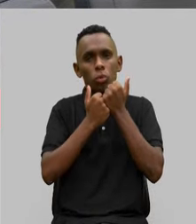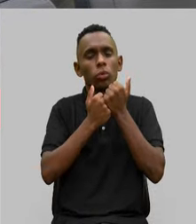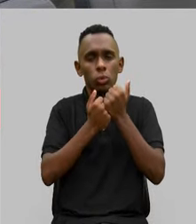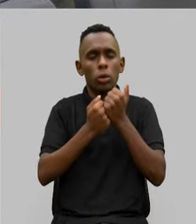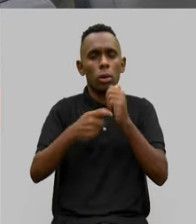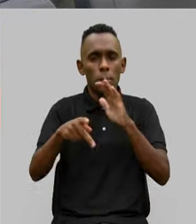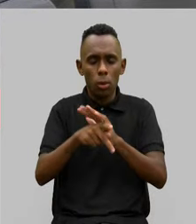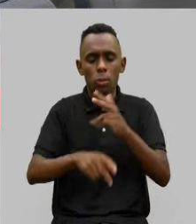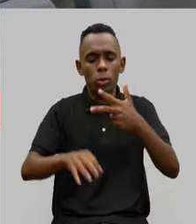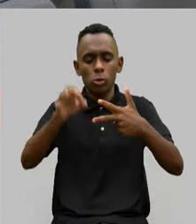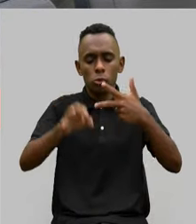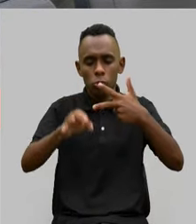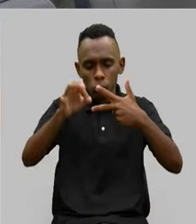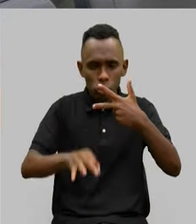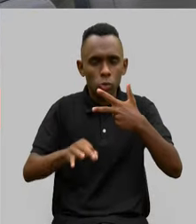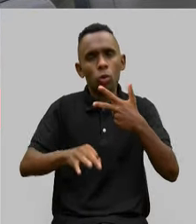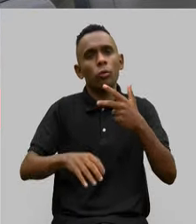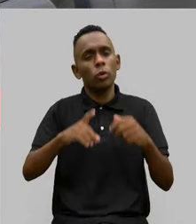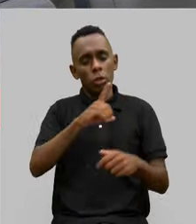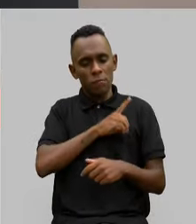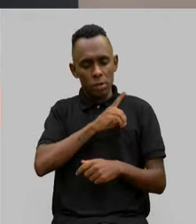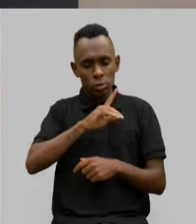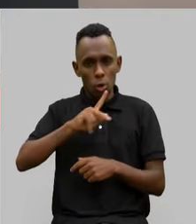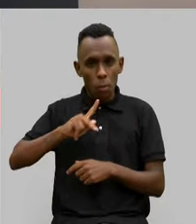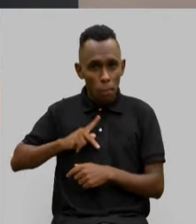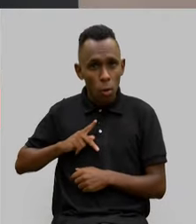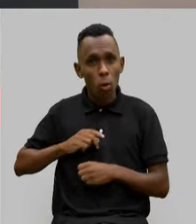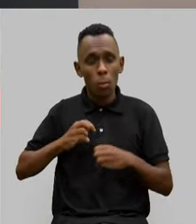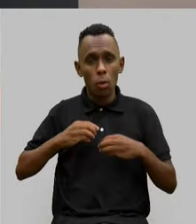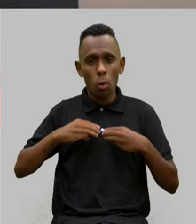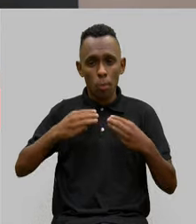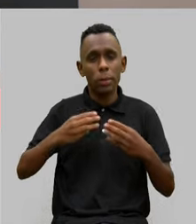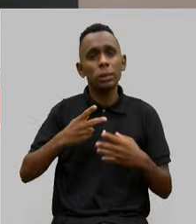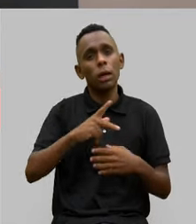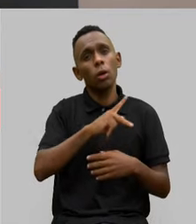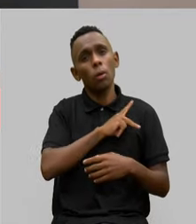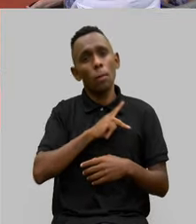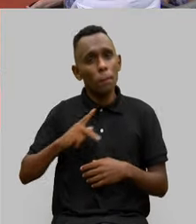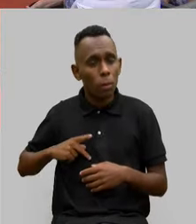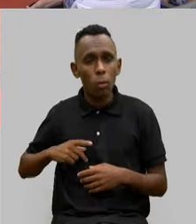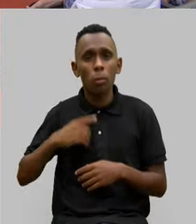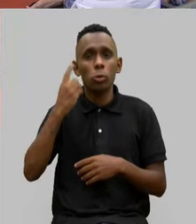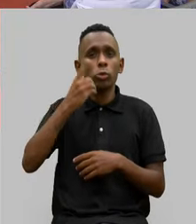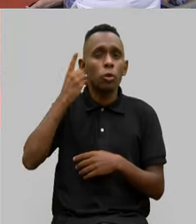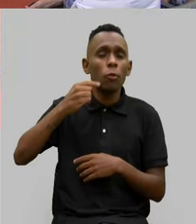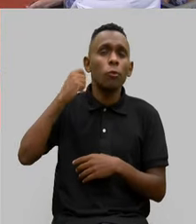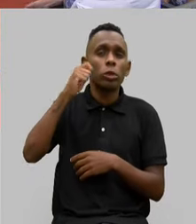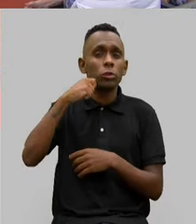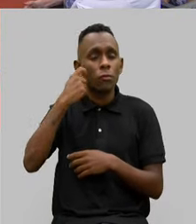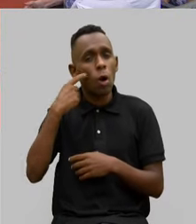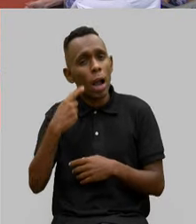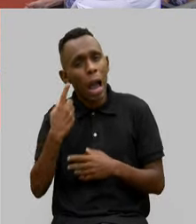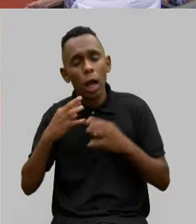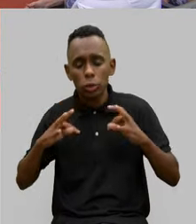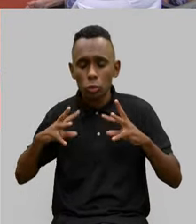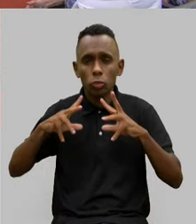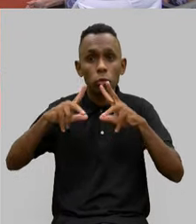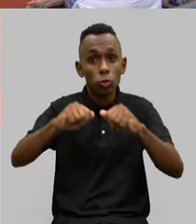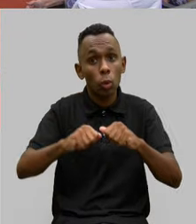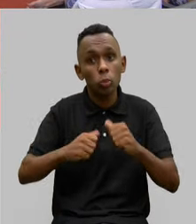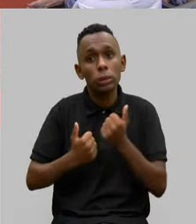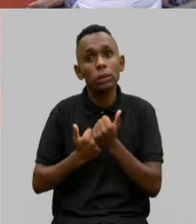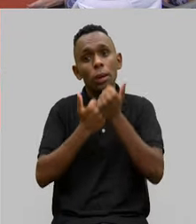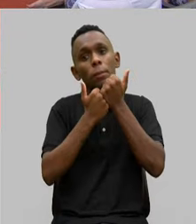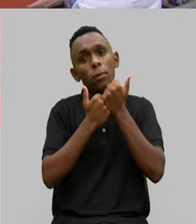Judiciário da Defensoria Pública do Ministério Público do parlamentares dos Advogados eh desse